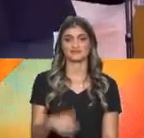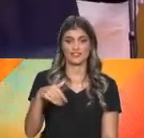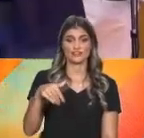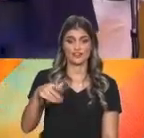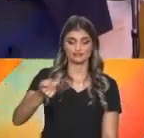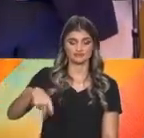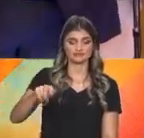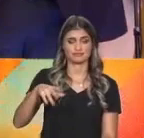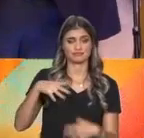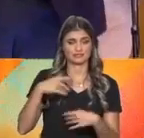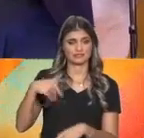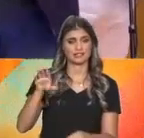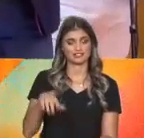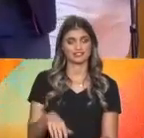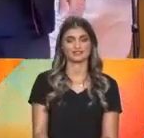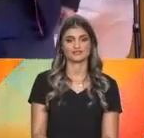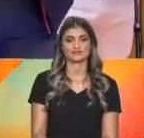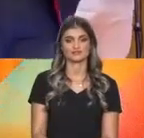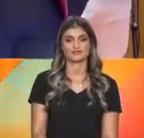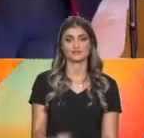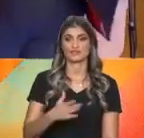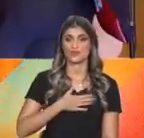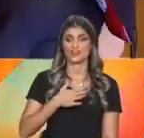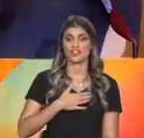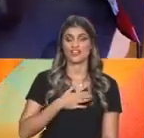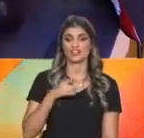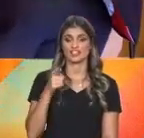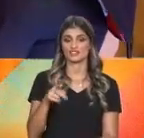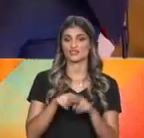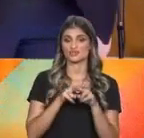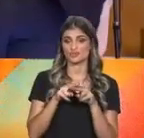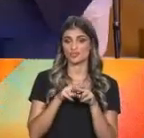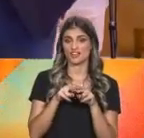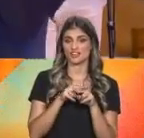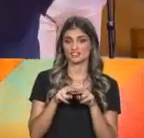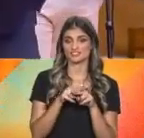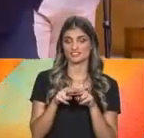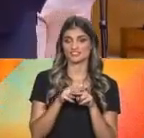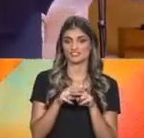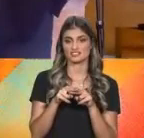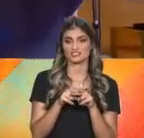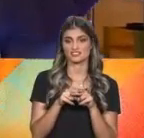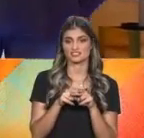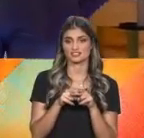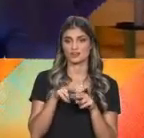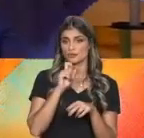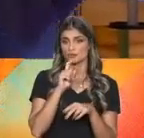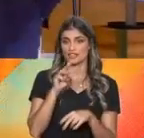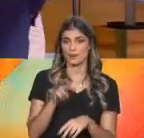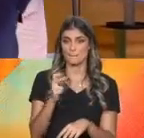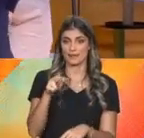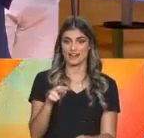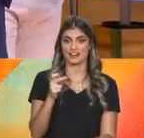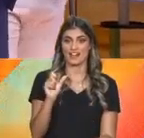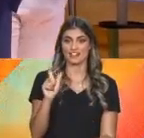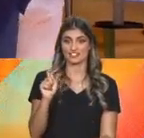dá-me uma volta a colar. Não quero esse chocolate, fazia um banajá colar.